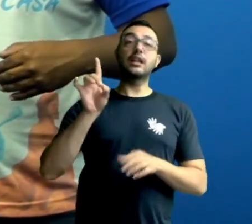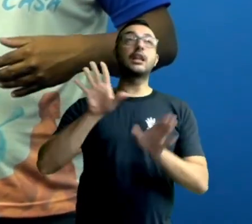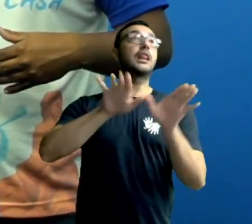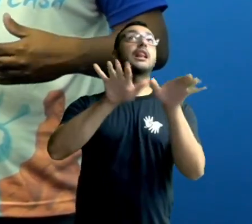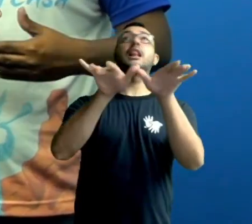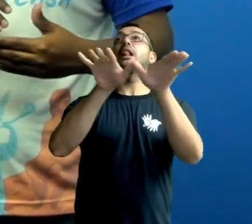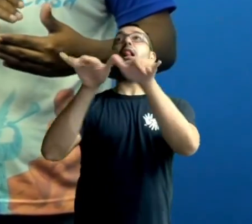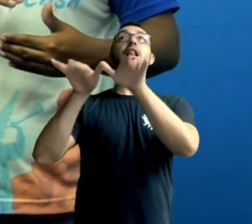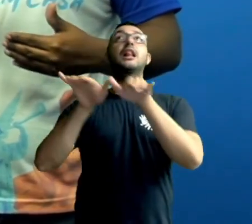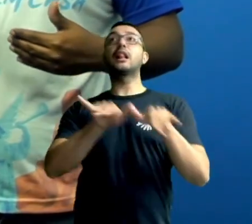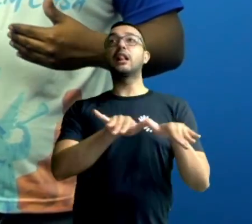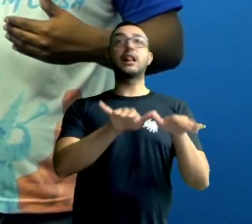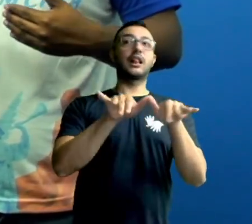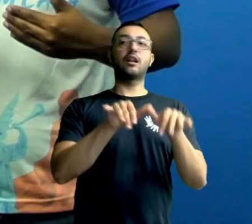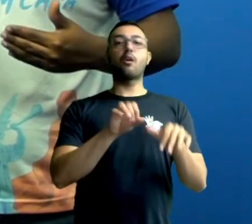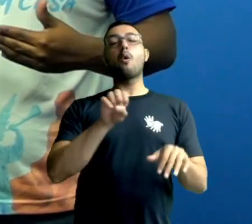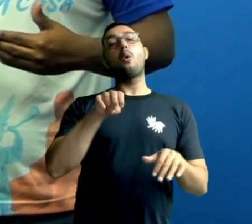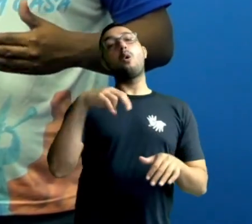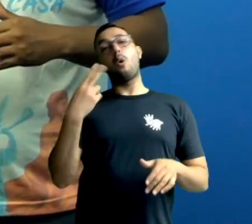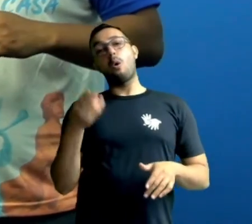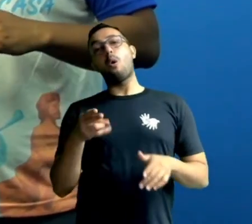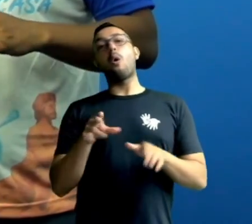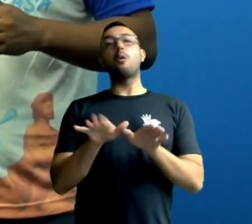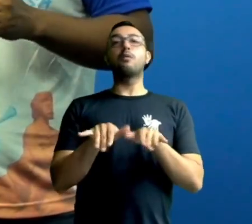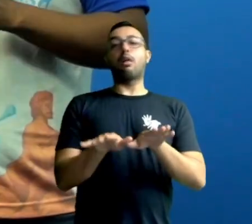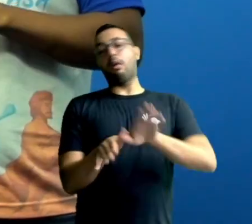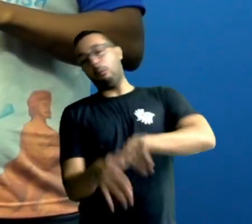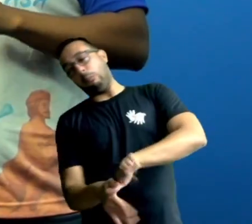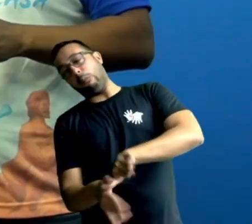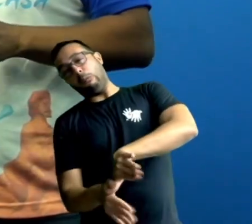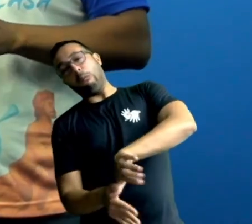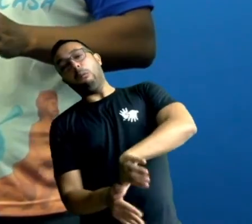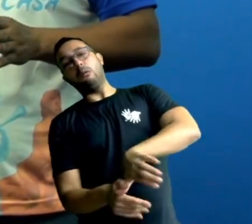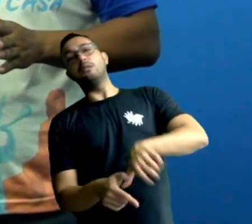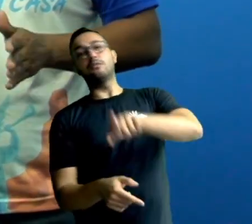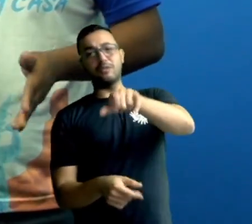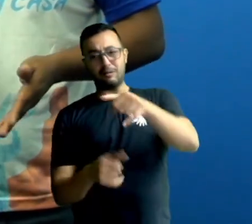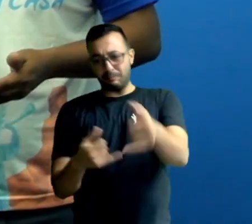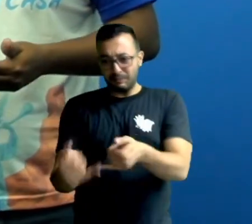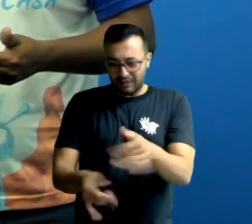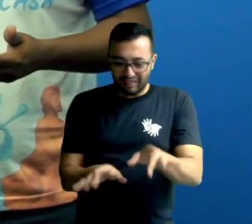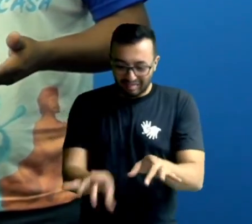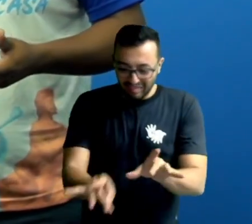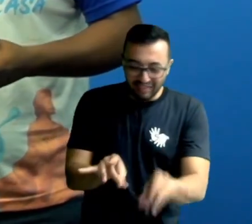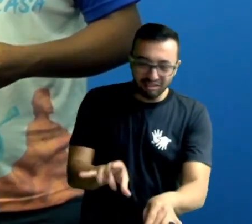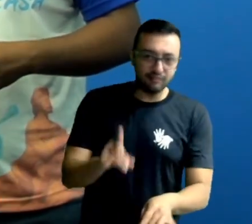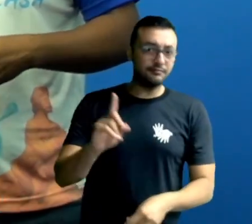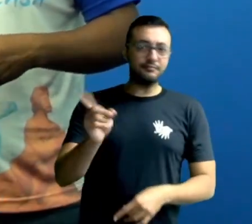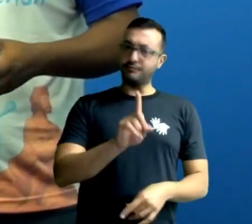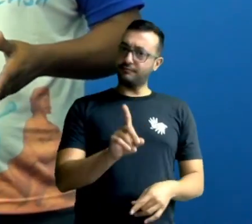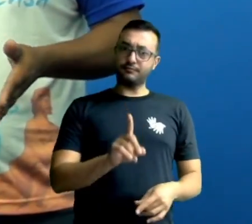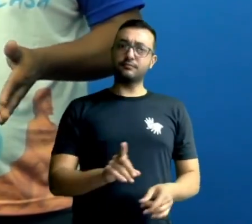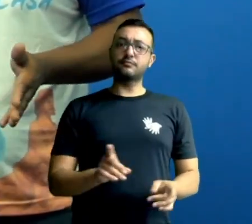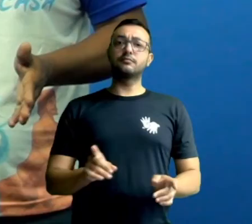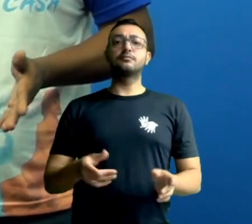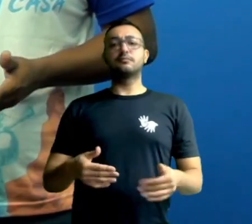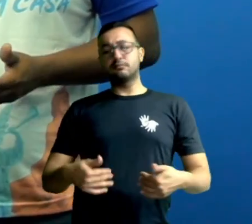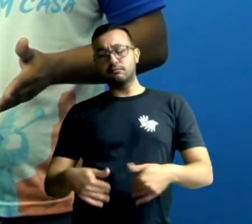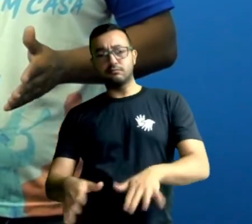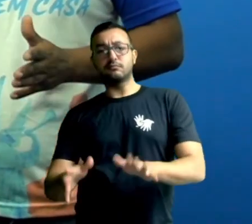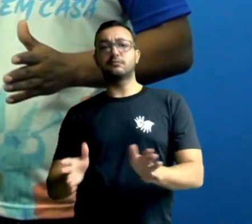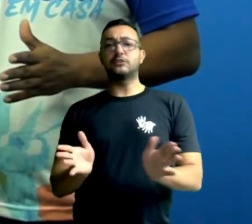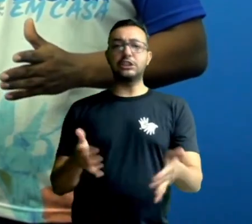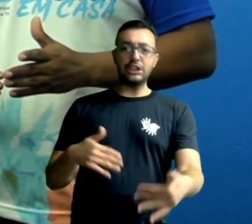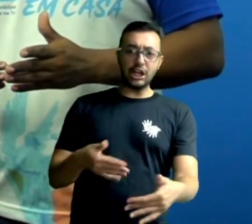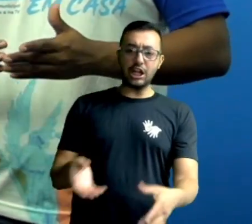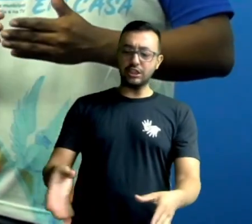morcegos cambaleantes pelo chão, não toque, não brinque com esse animal. Procure colocá-lo em uma caixa, em um pote de